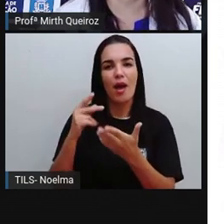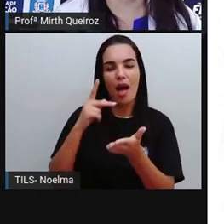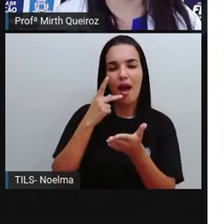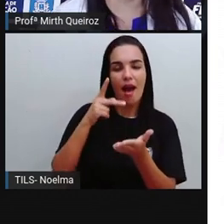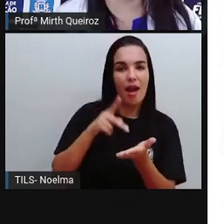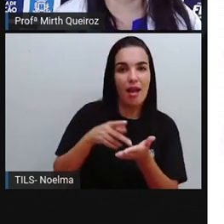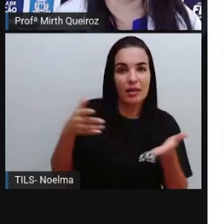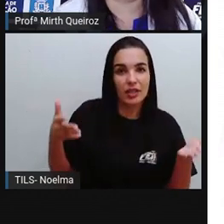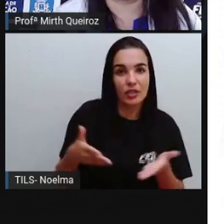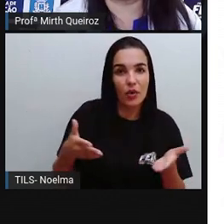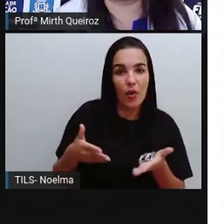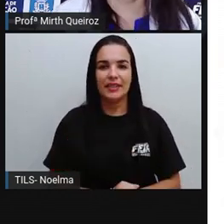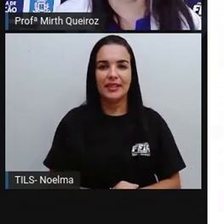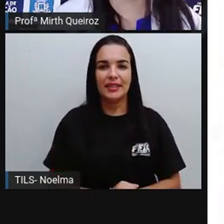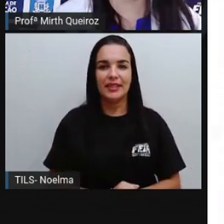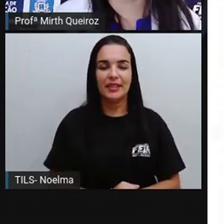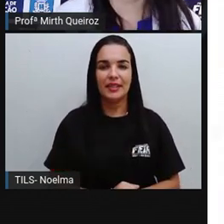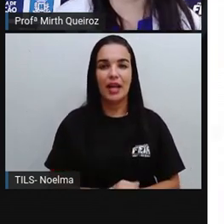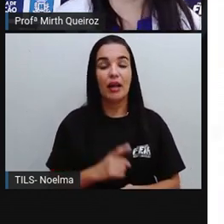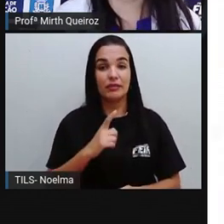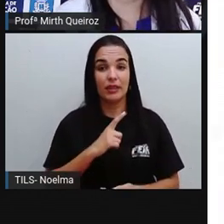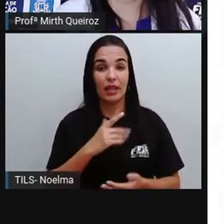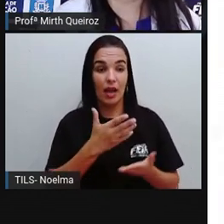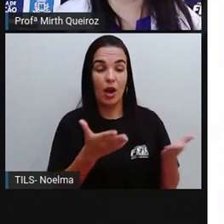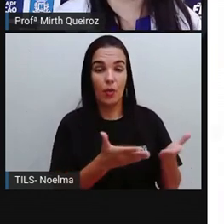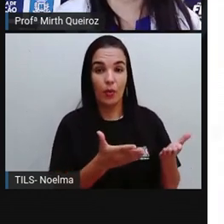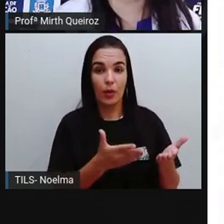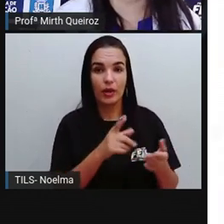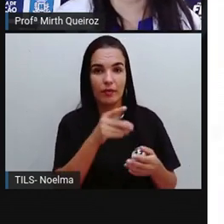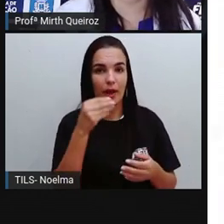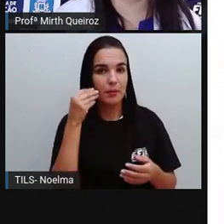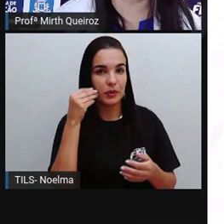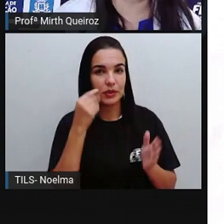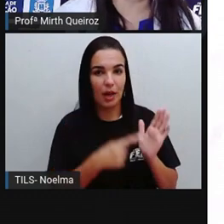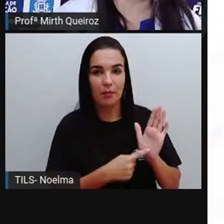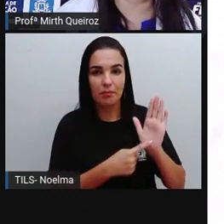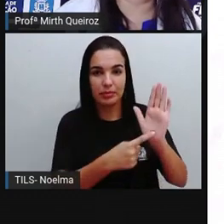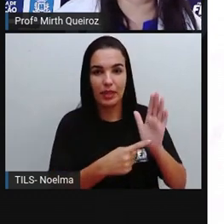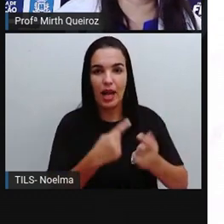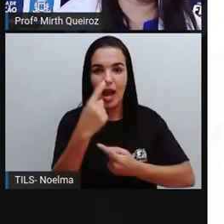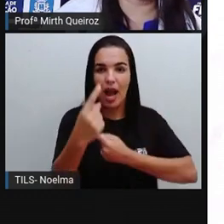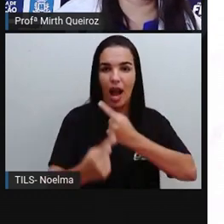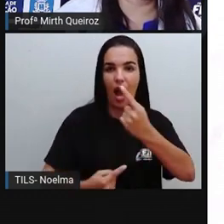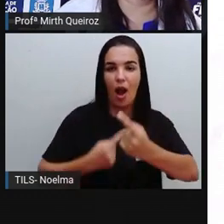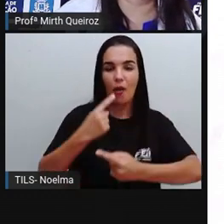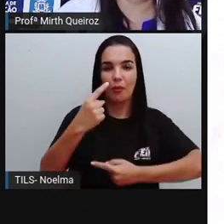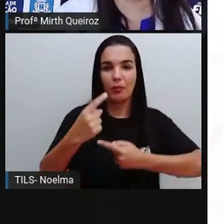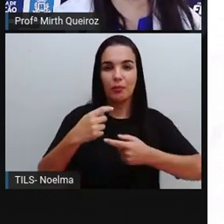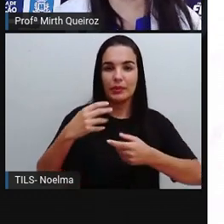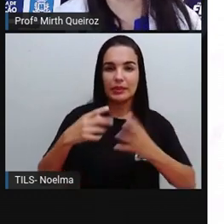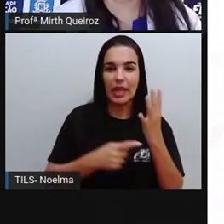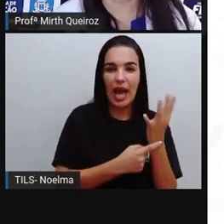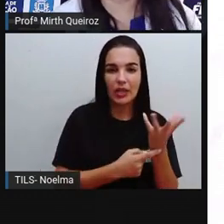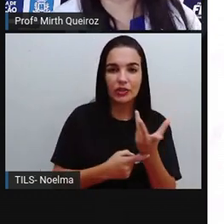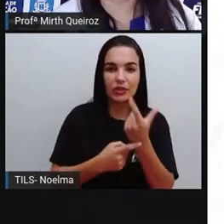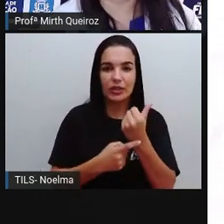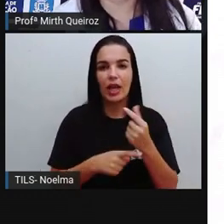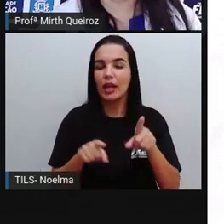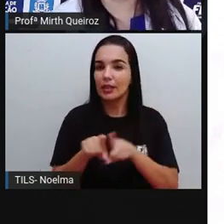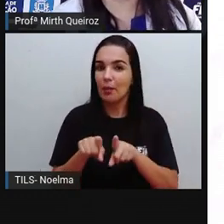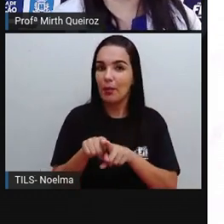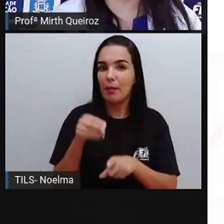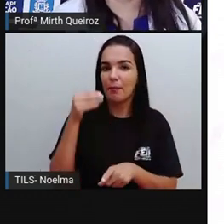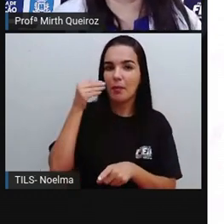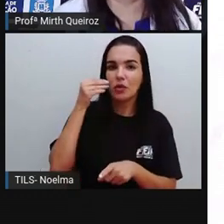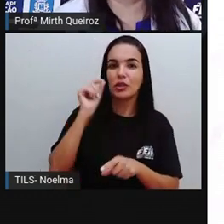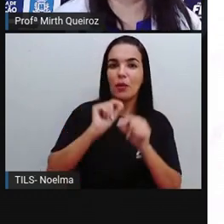realidade contemporânea. A seguir, eu vou mostrar para vocês algumas obras de artes aí que vão refletir